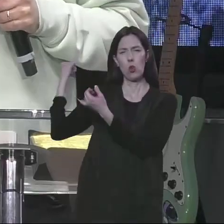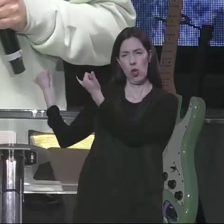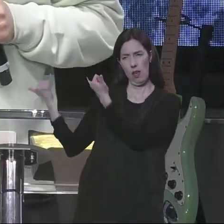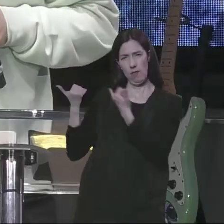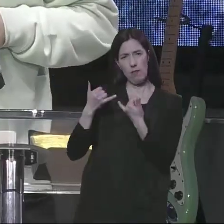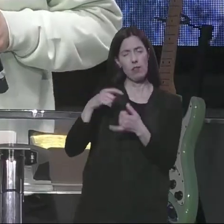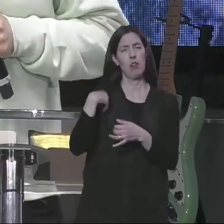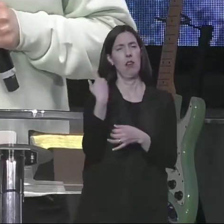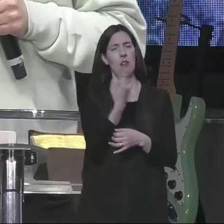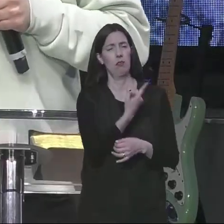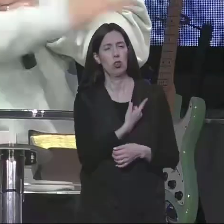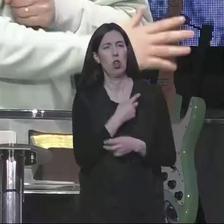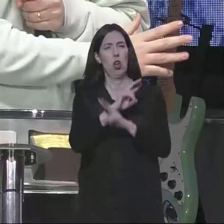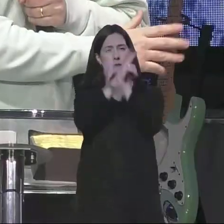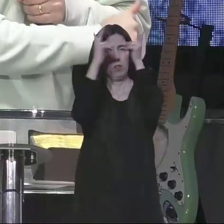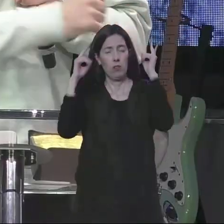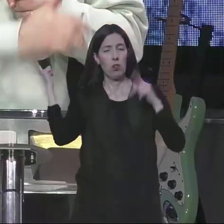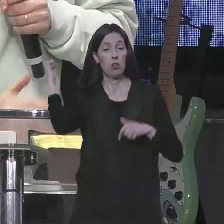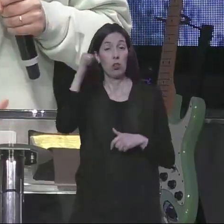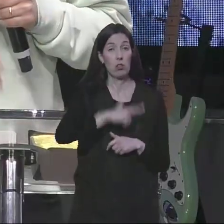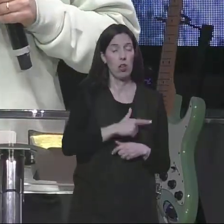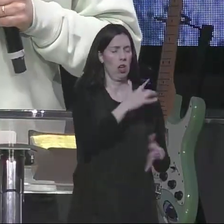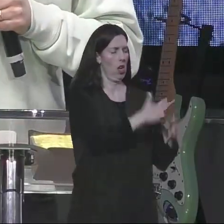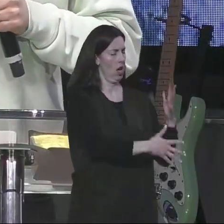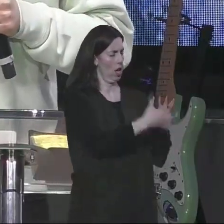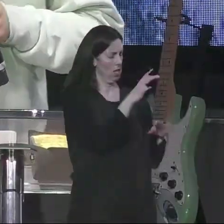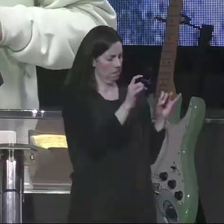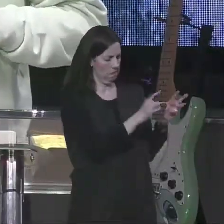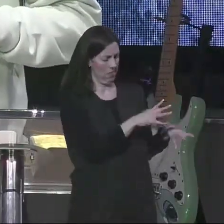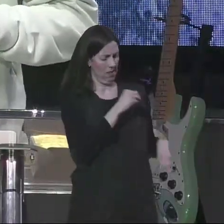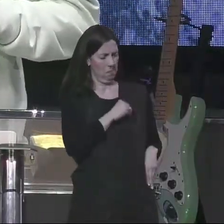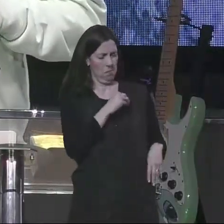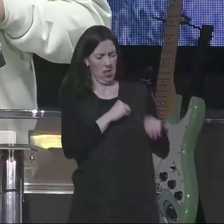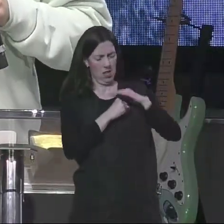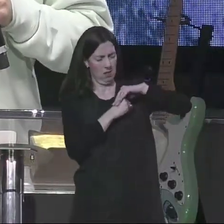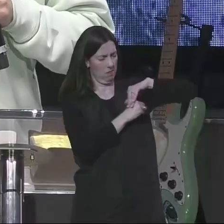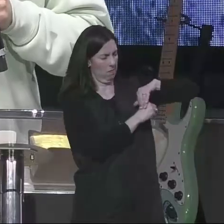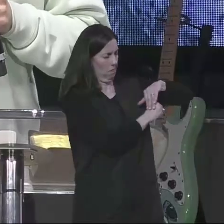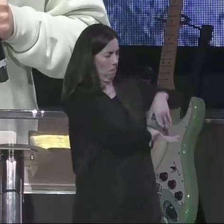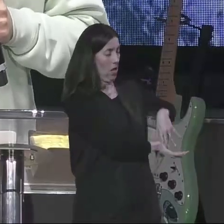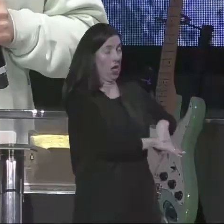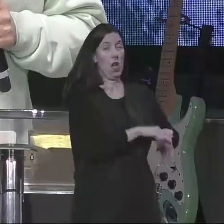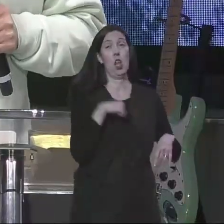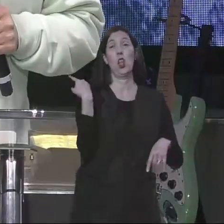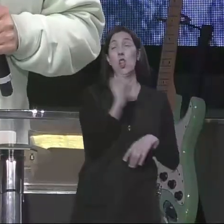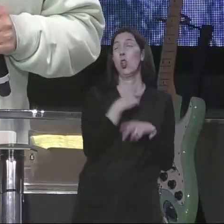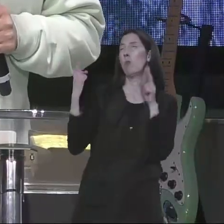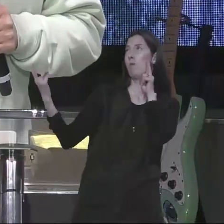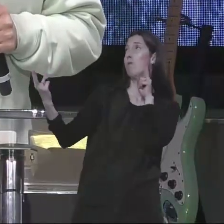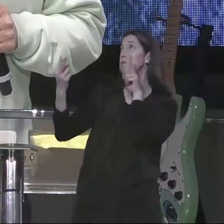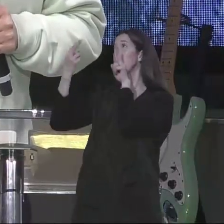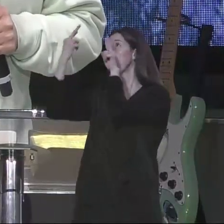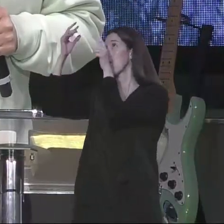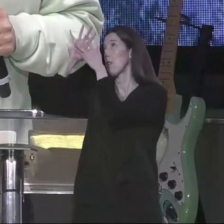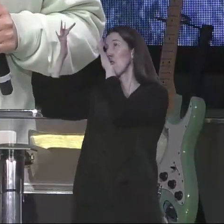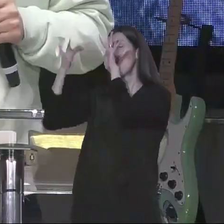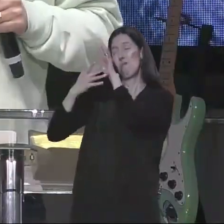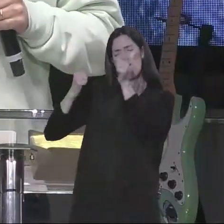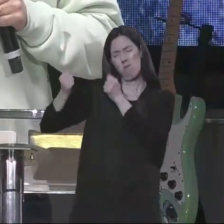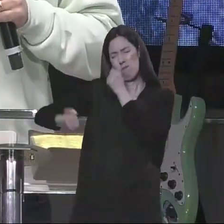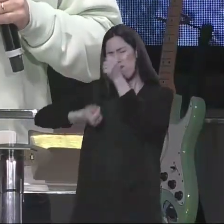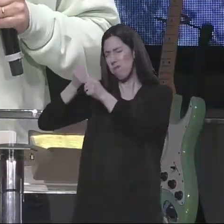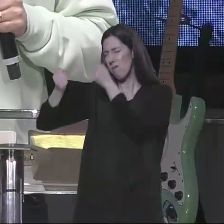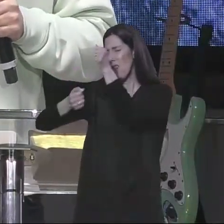fé, livremos-nos de tudo que nos atrapalha, do pecado que nos envolve, corra com perseverança a corrida que nos é